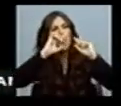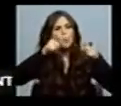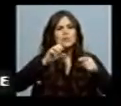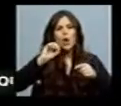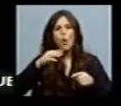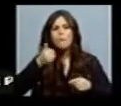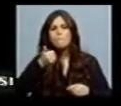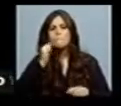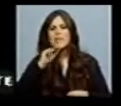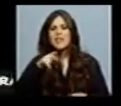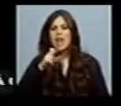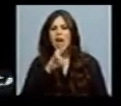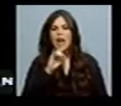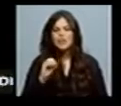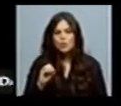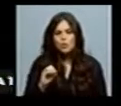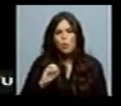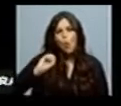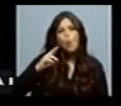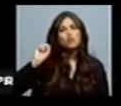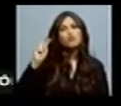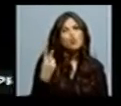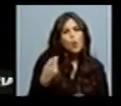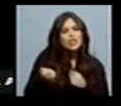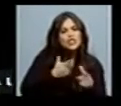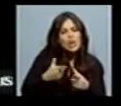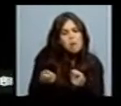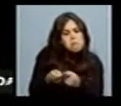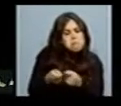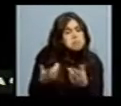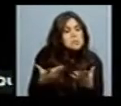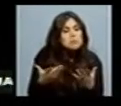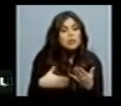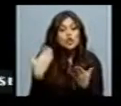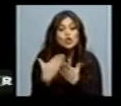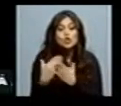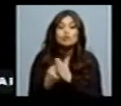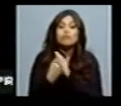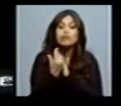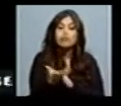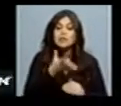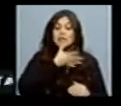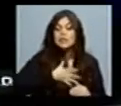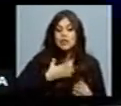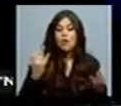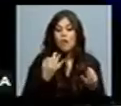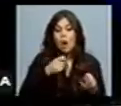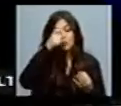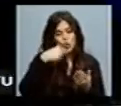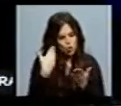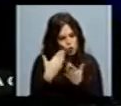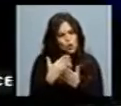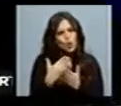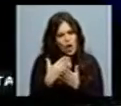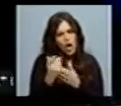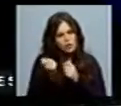são duas estrelas? Duas estrelas, uma a orbitar a outra muito, muito próxima. Ora, vários estudos dizem-nos que, e este astrónomo trabalhou precisamente esta